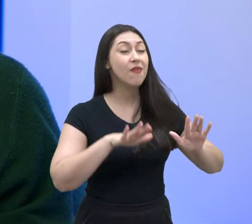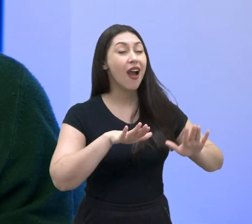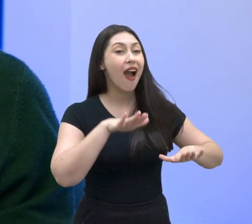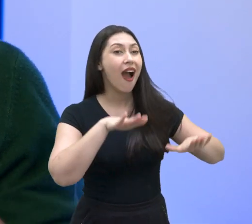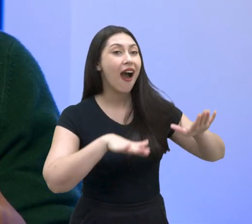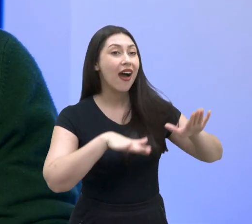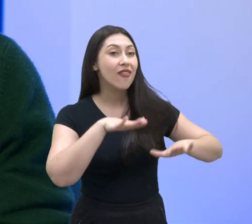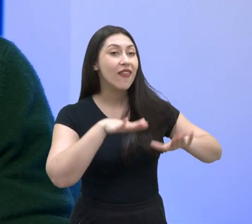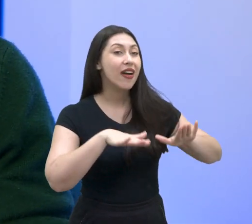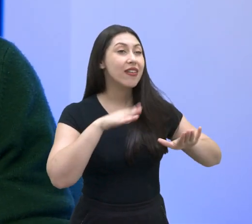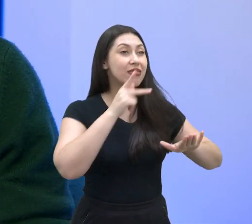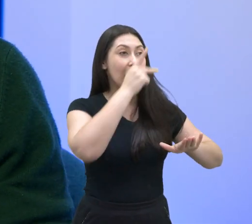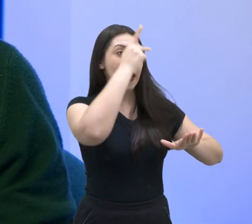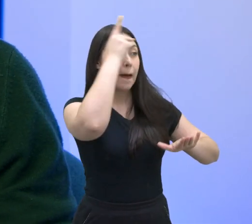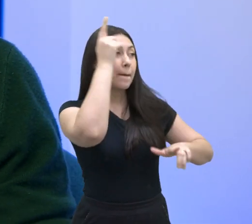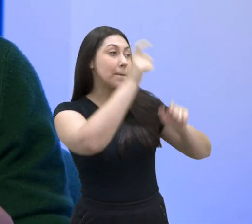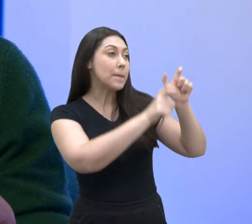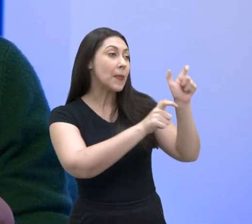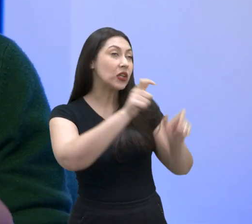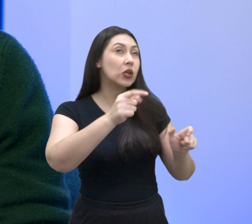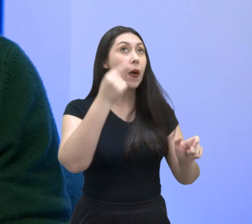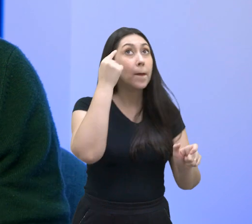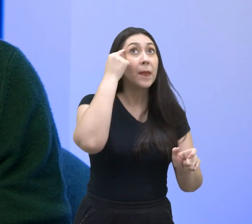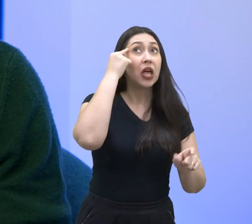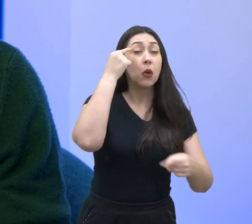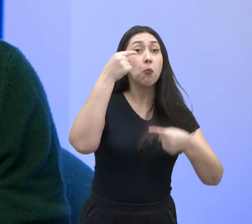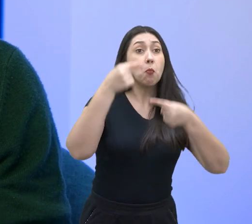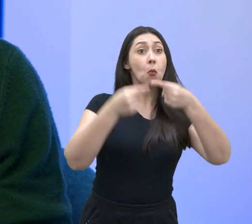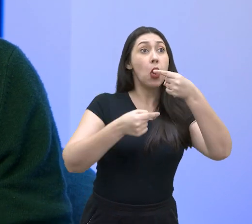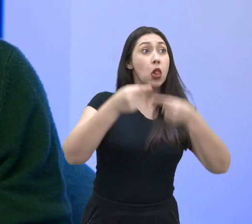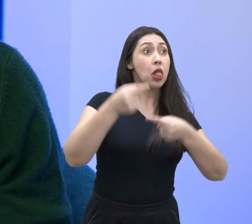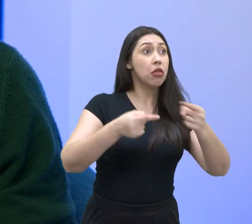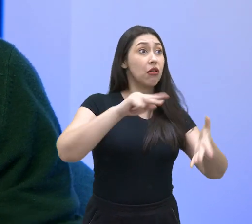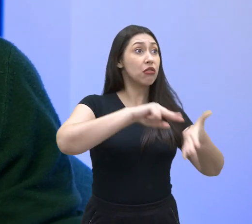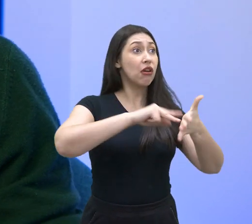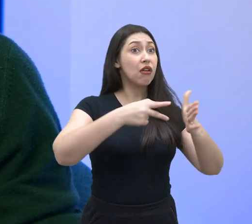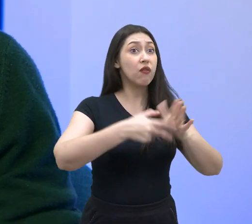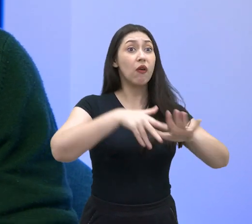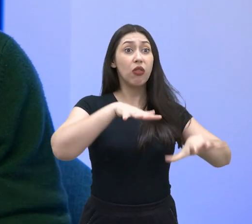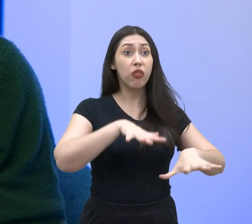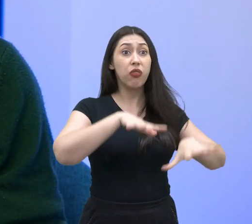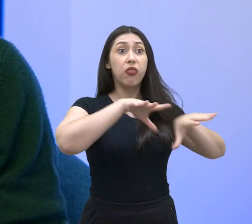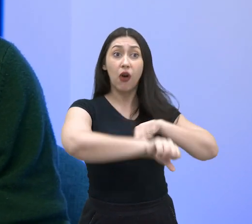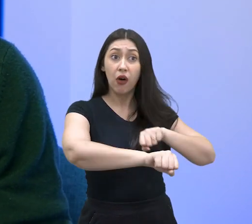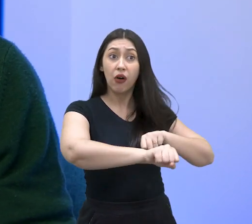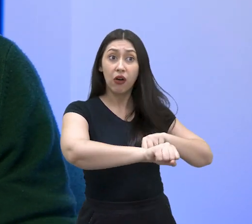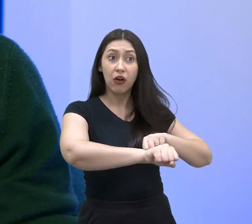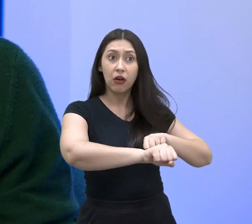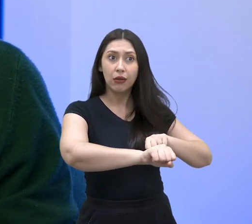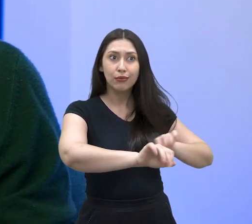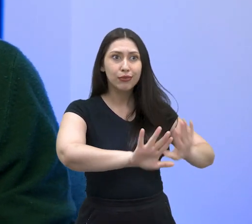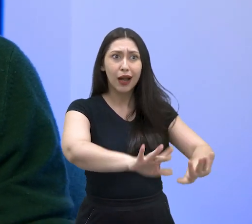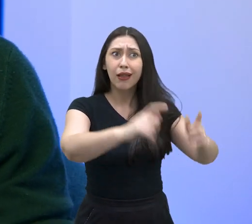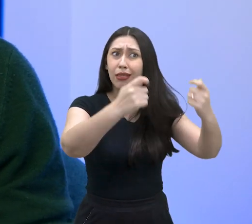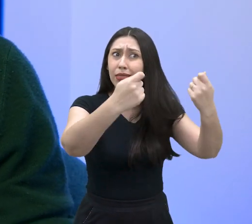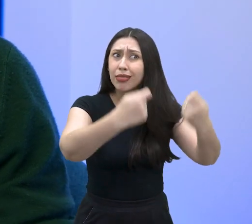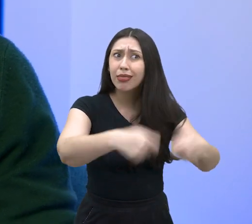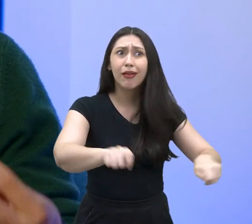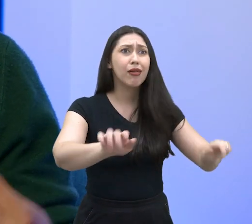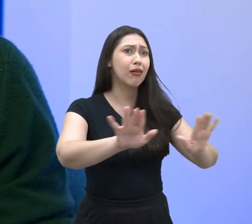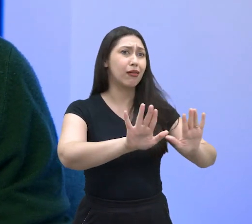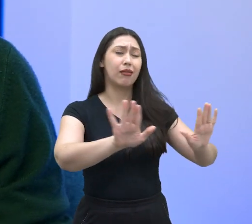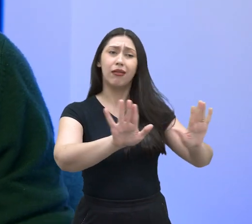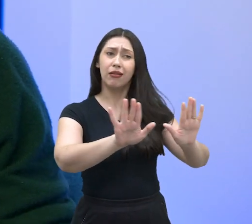ligar ser politizado a ter um diploma. Né? E a gente não precisa ter um diploma para ser politizado. Por quê? Porque